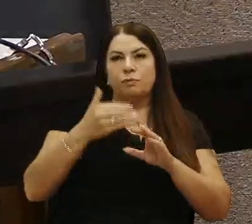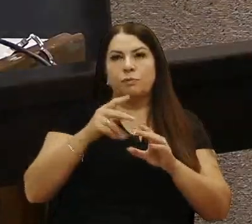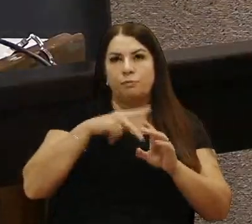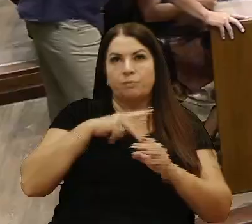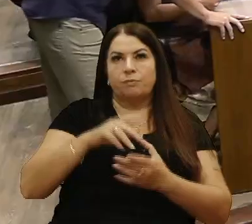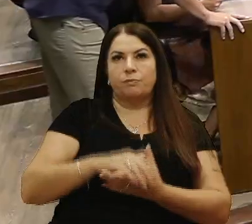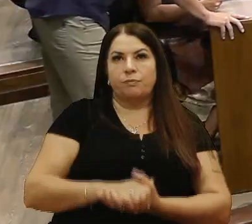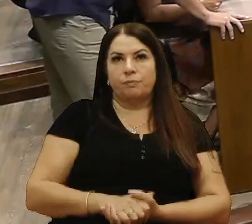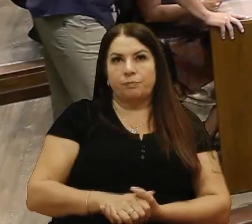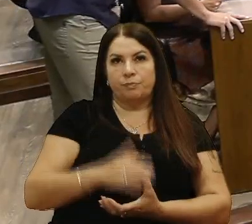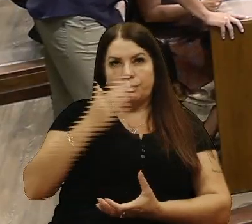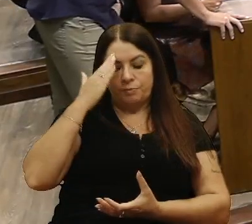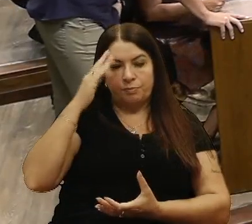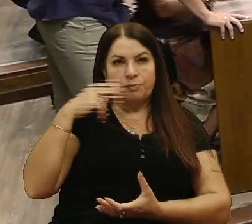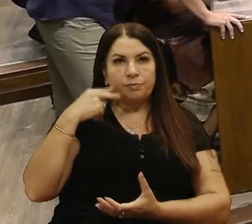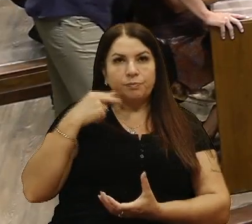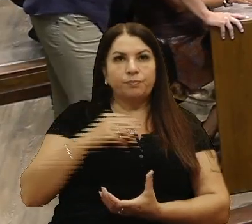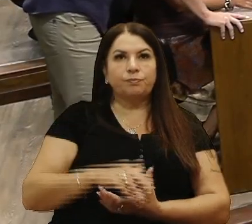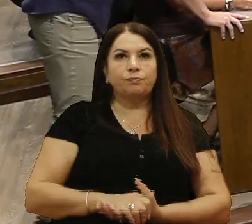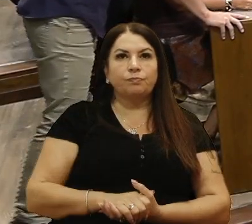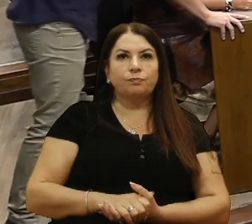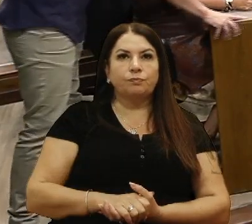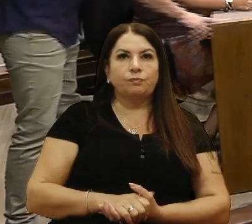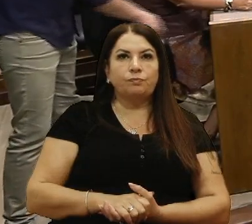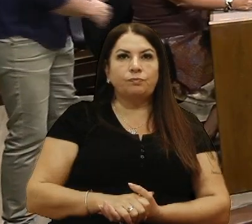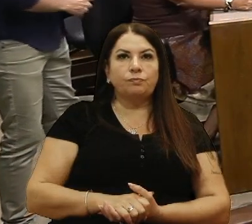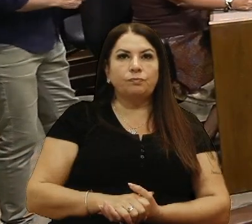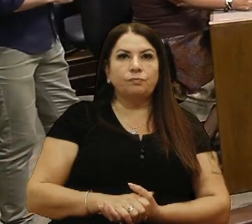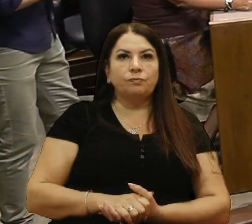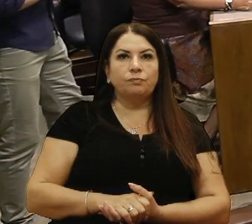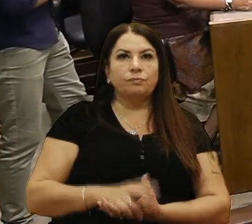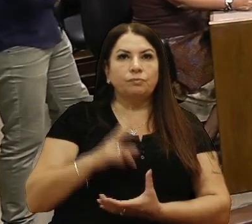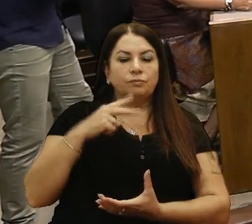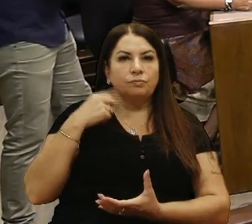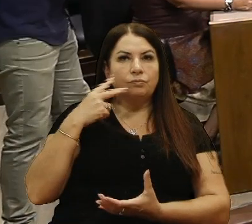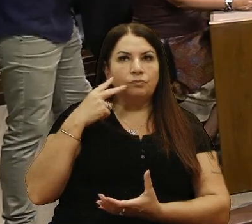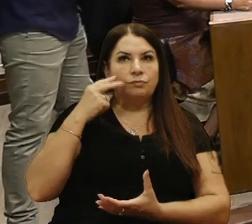presidente. Obrigado, vereadora Daiane. Próxima vereadora inscrita, Sandra Boneto.